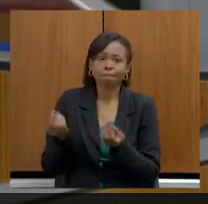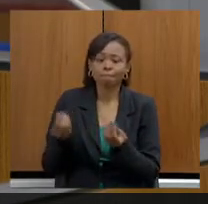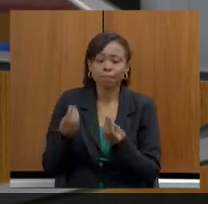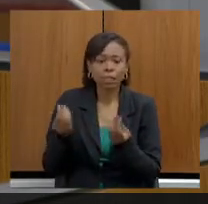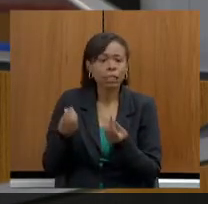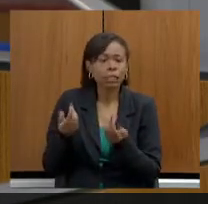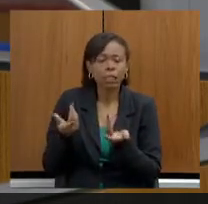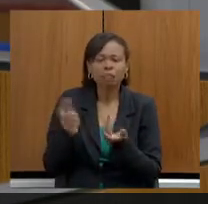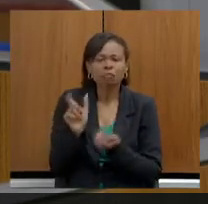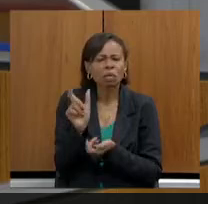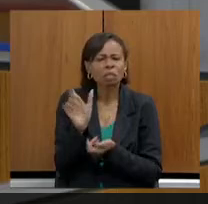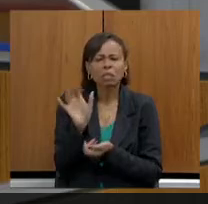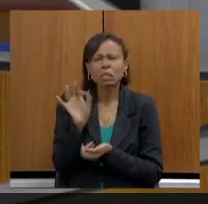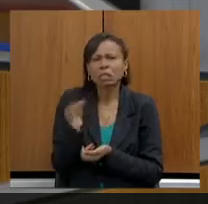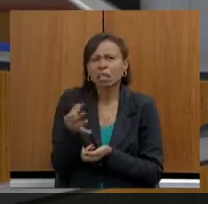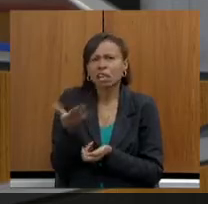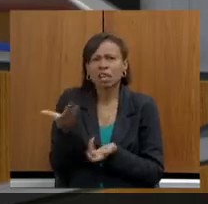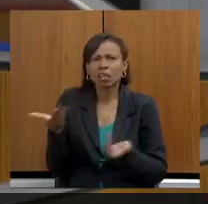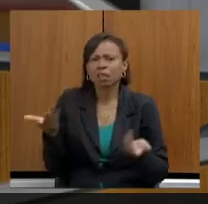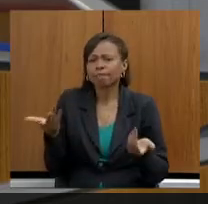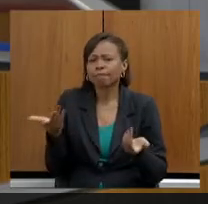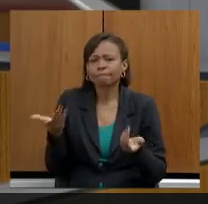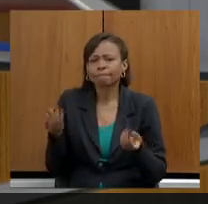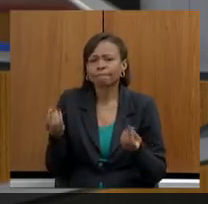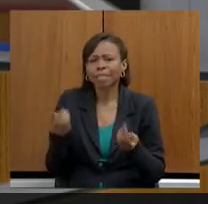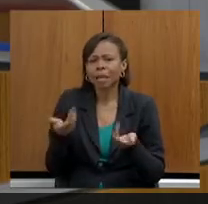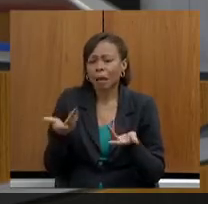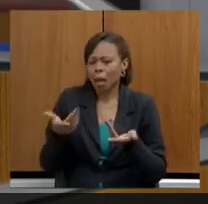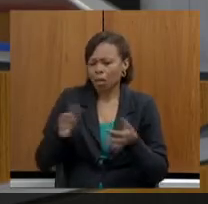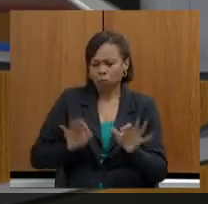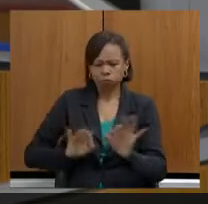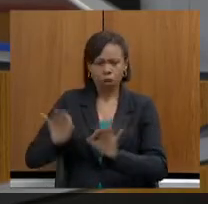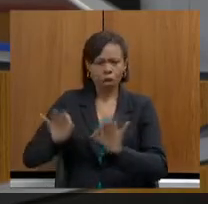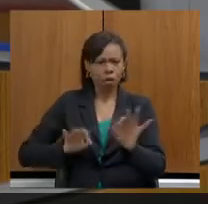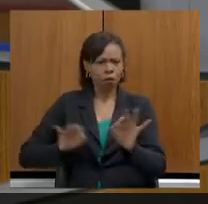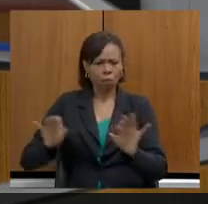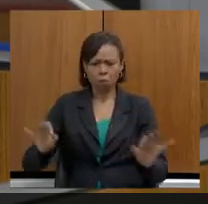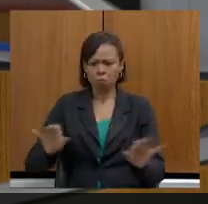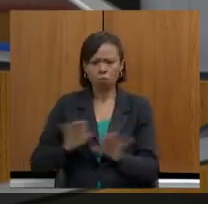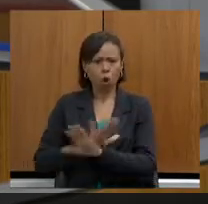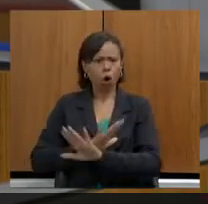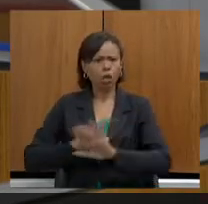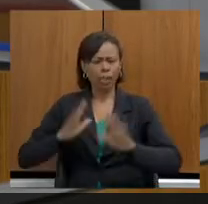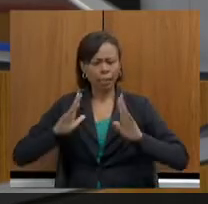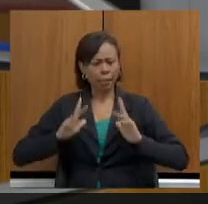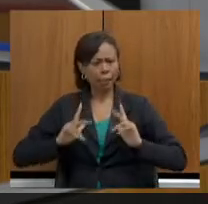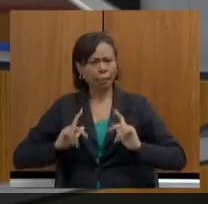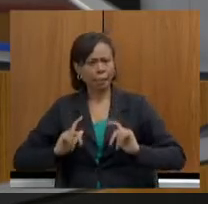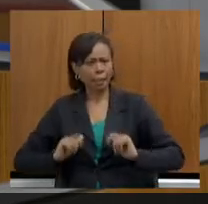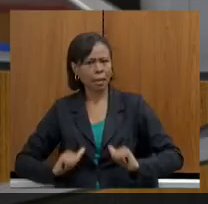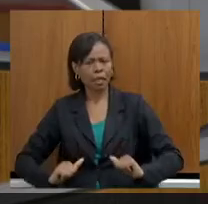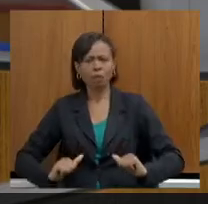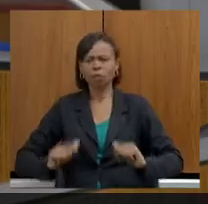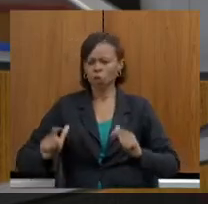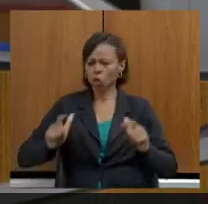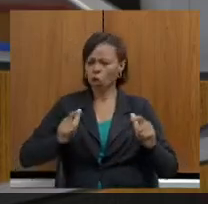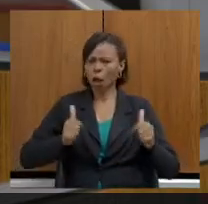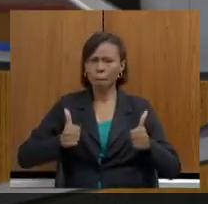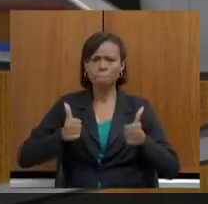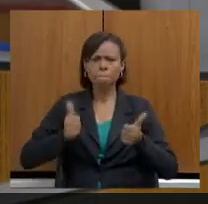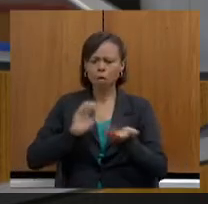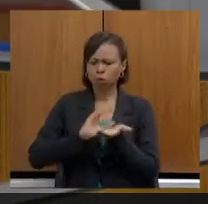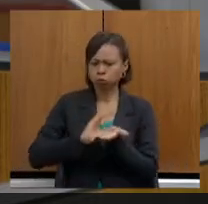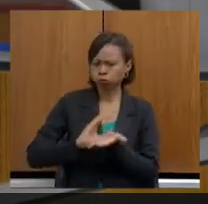sei se esse seria o termo correto Mas é para aumentadas limpas grandes